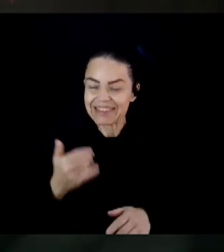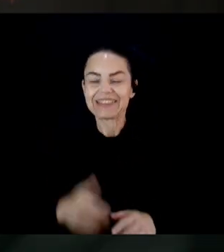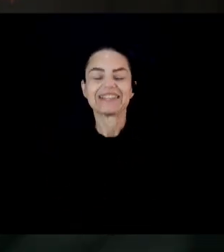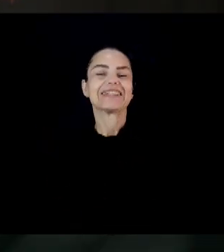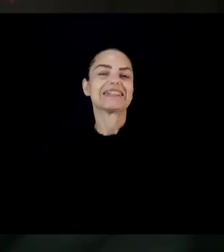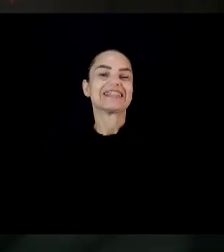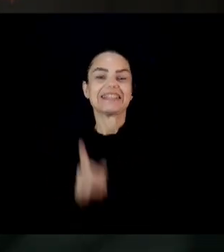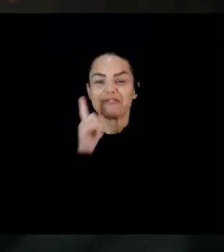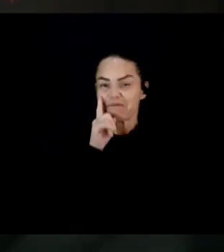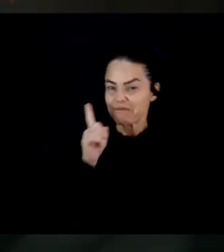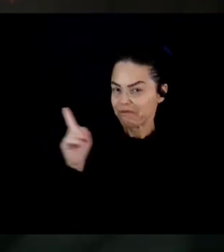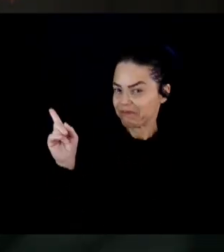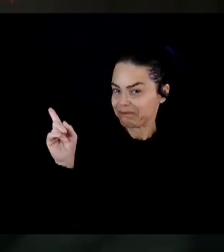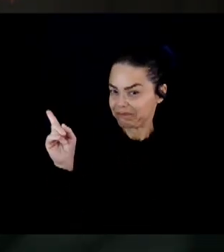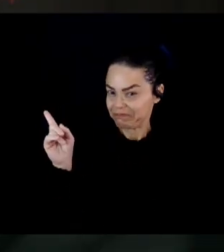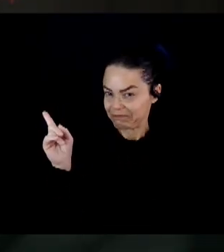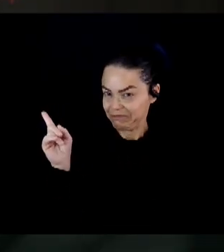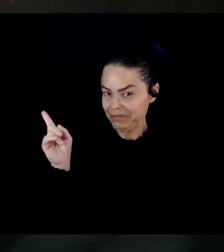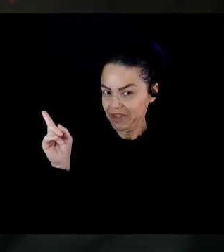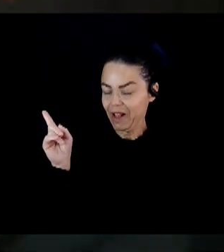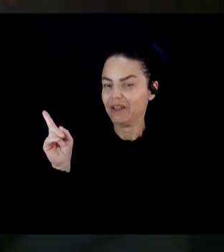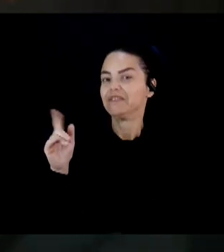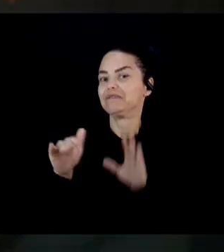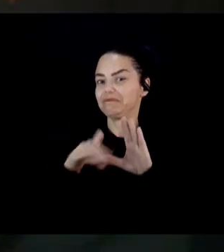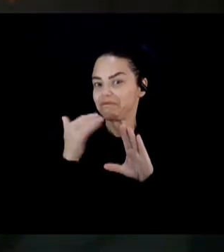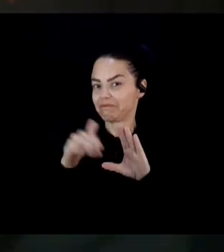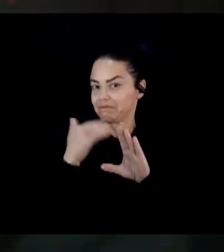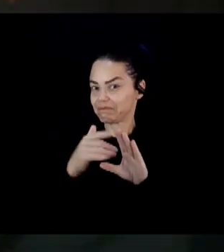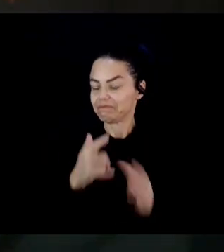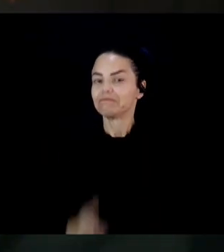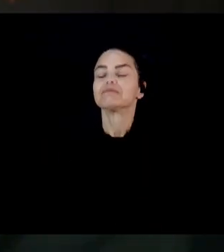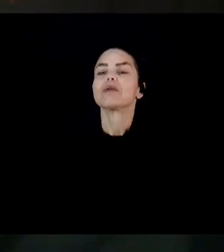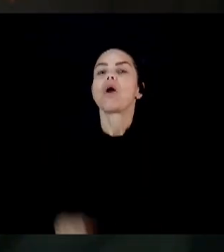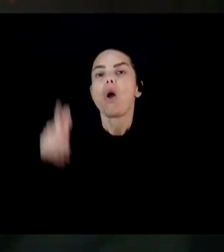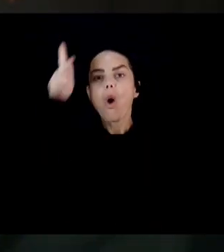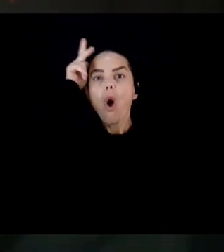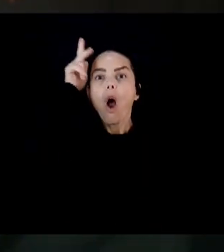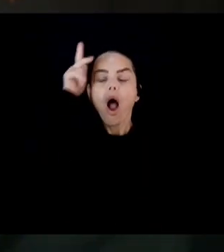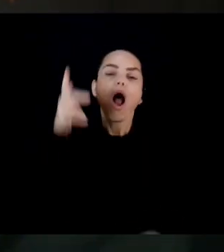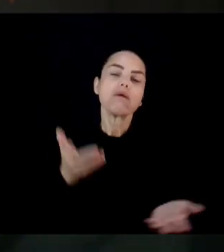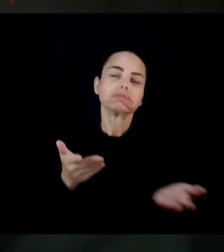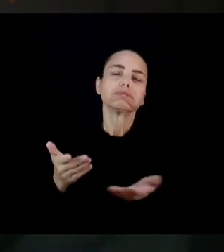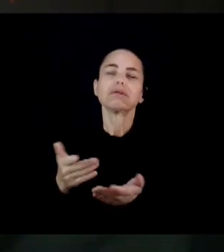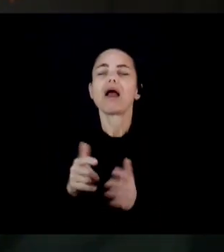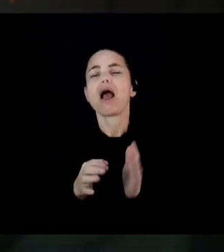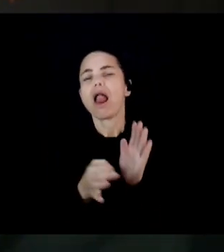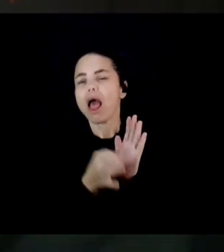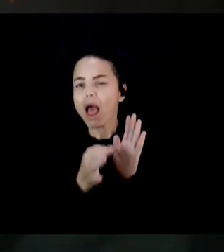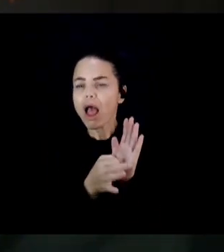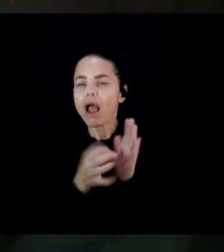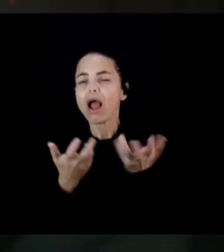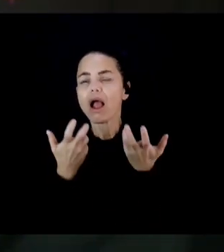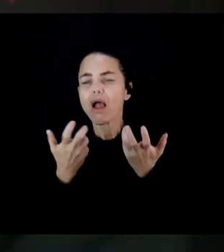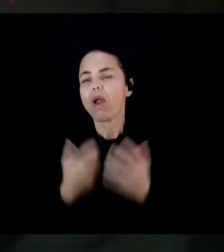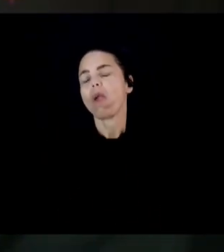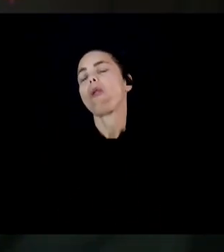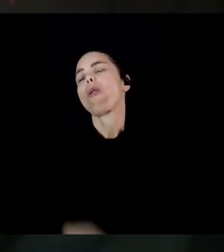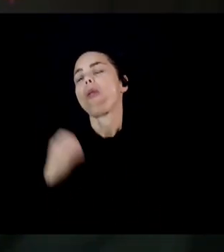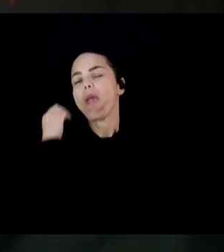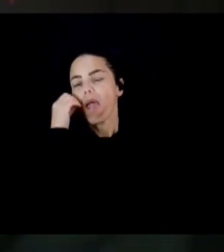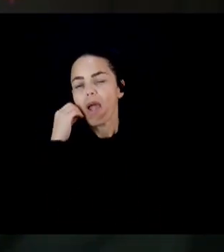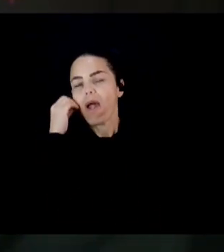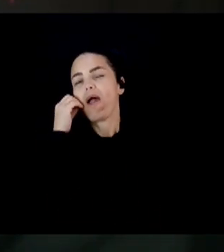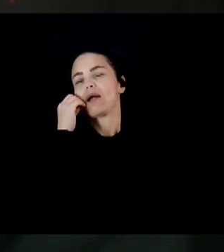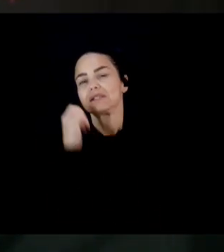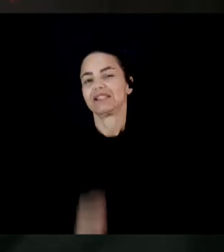está na tela, a nossa produção a postos para te receber. Queremos ouvir a sua opinião e também a sua experiência sobre o tema